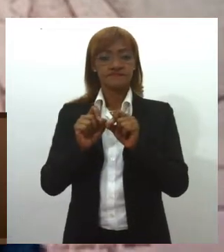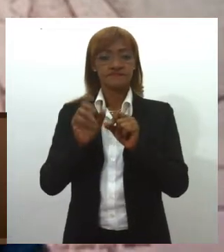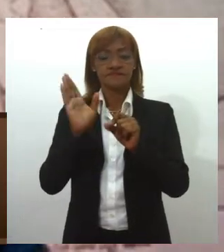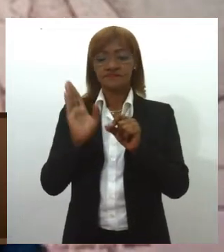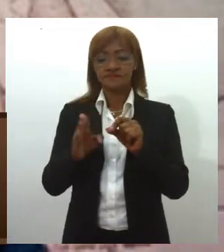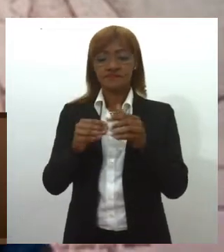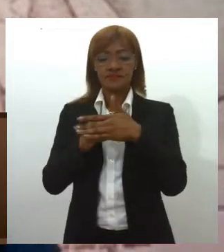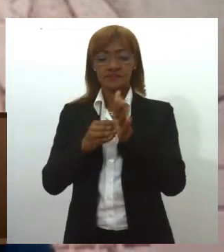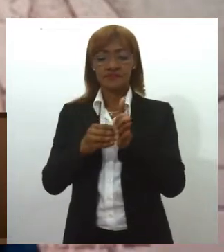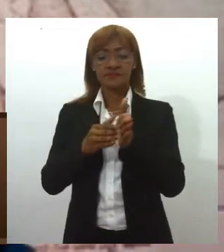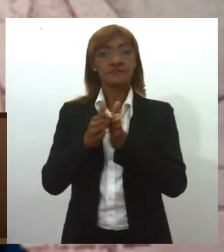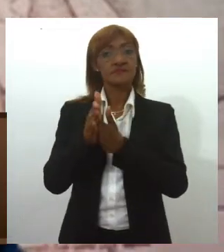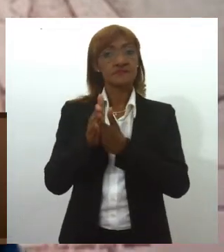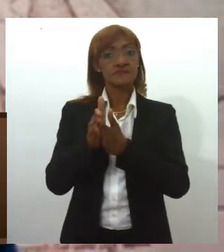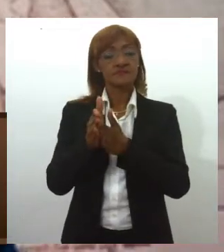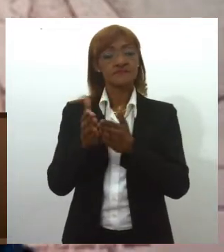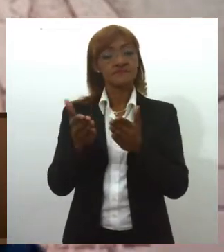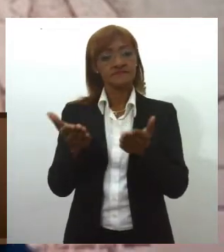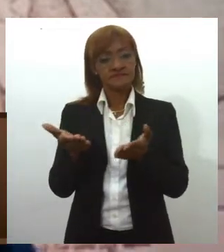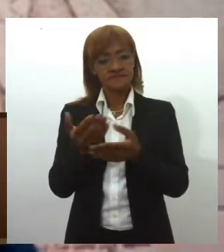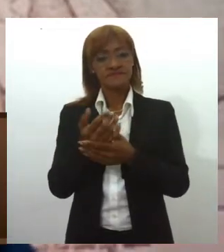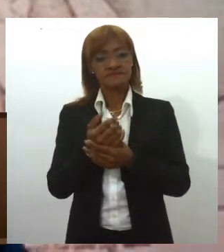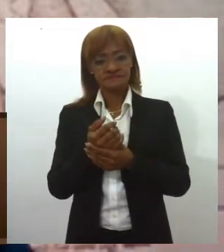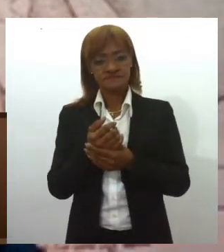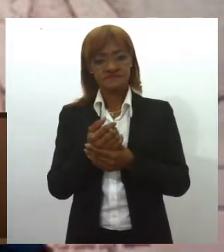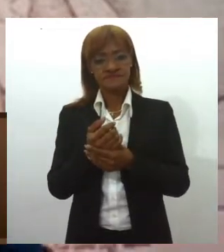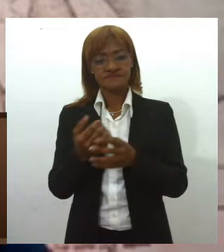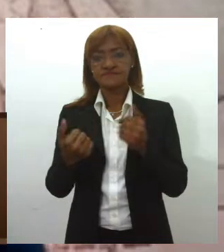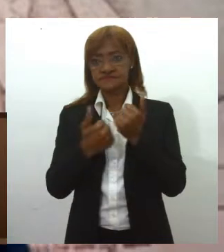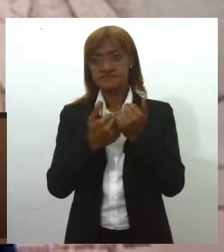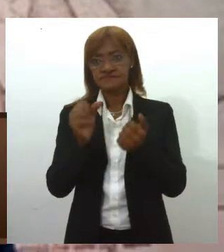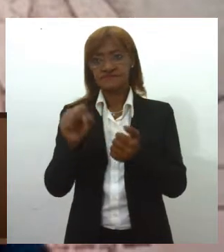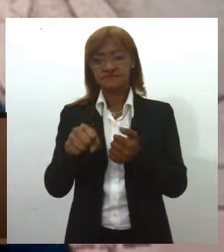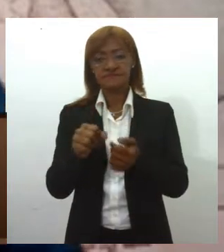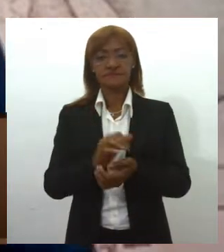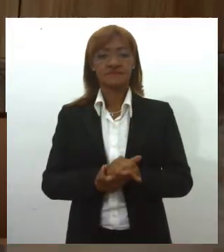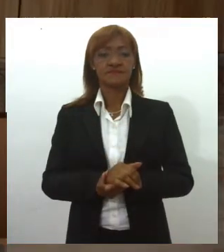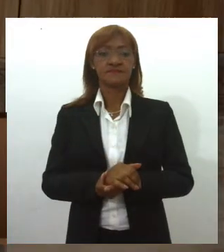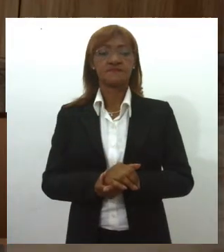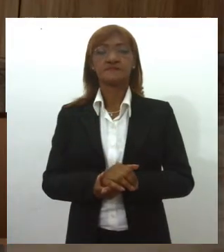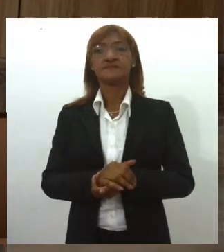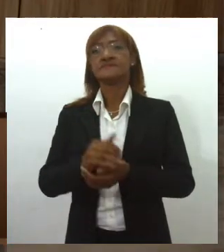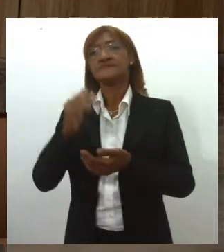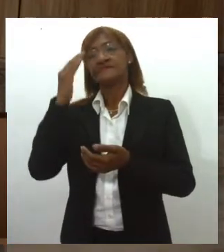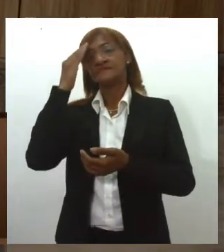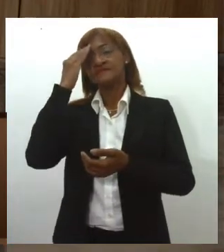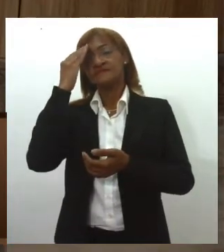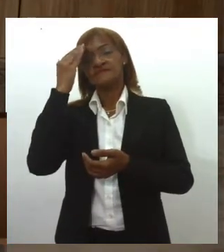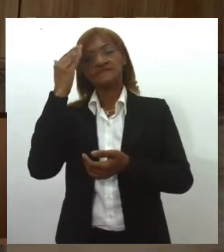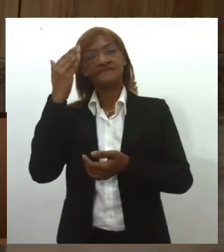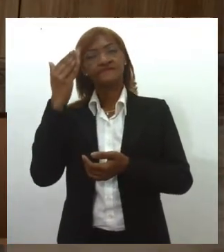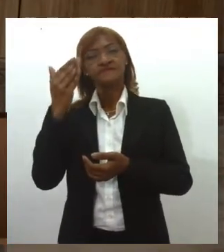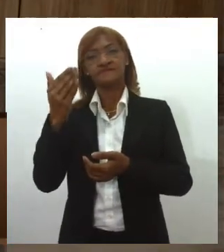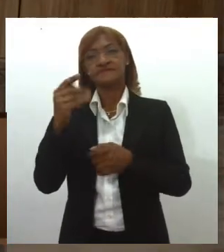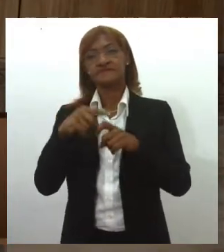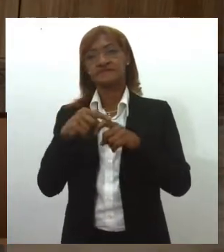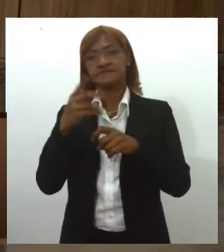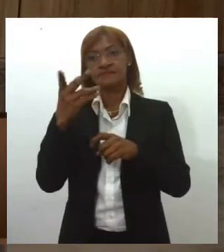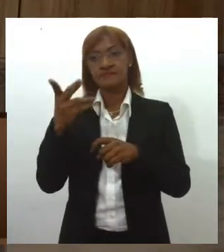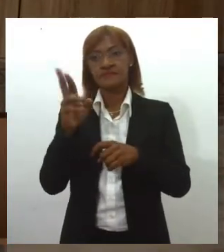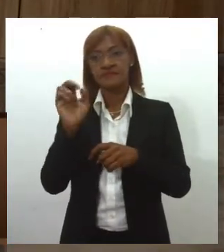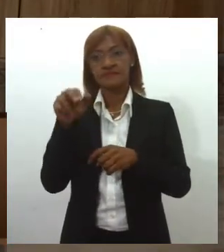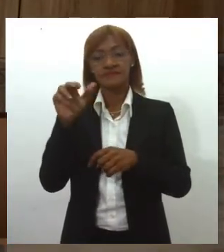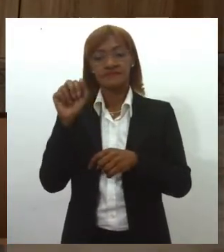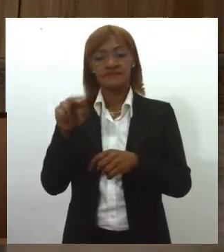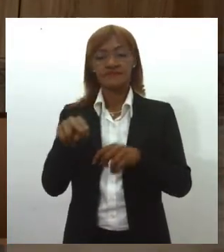quebrado. Realmente, nós somos a favor disso. Doutor Renan, a gente queria agradecer demais a participação aqui no Além da